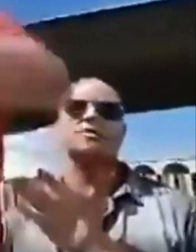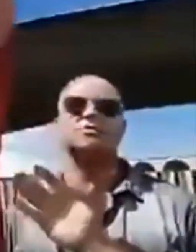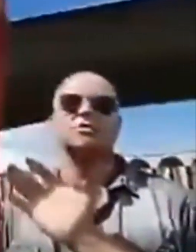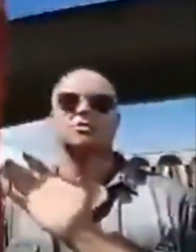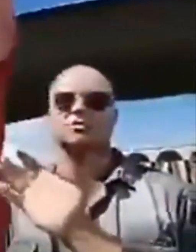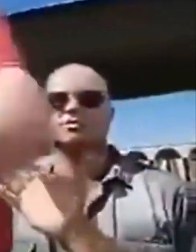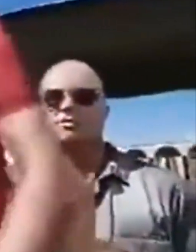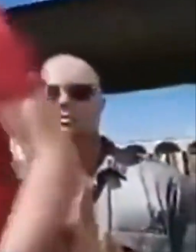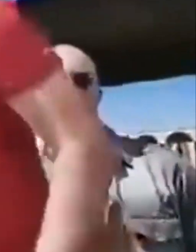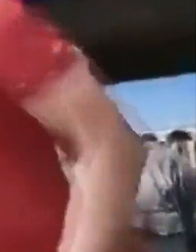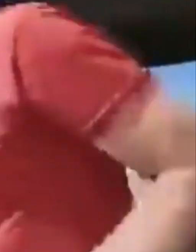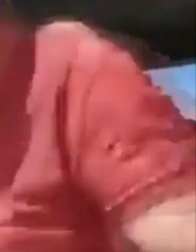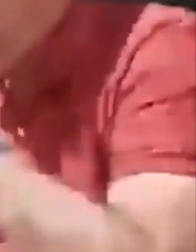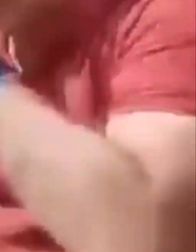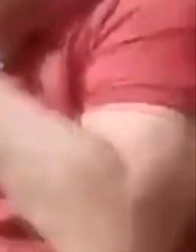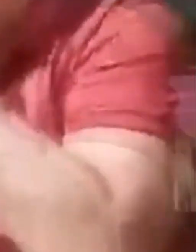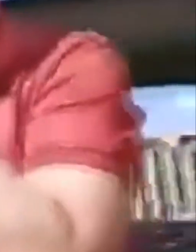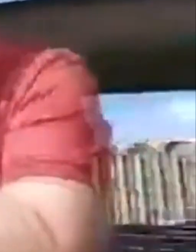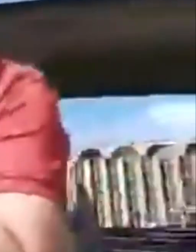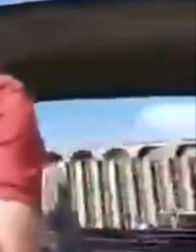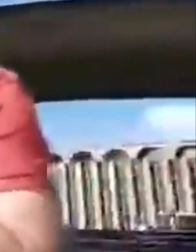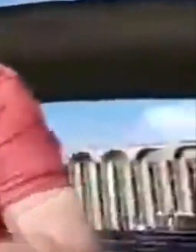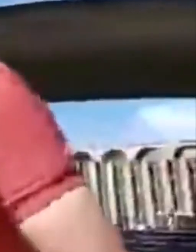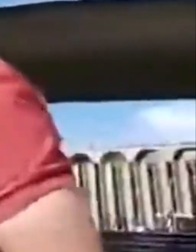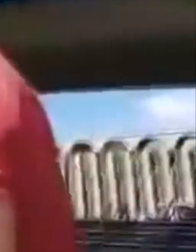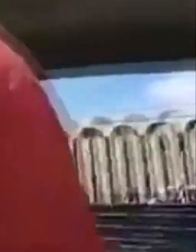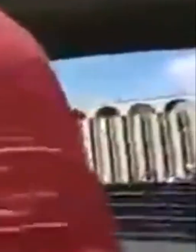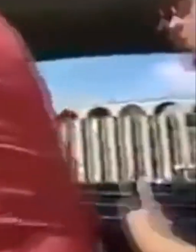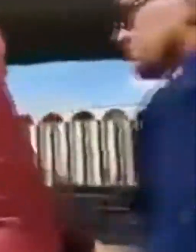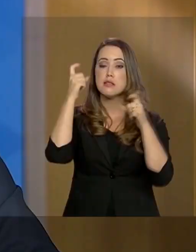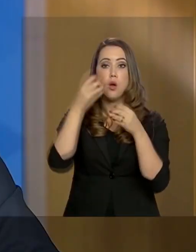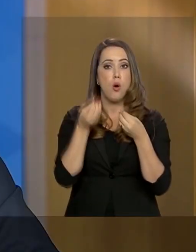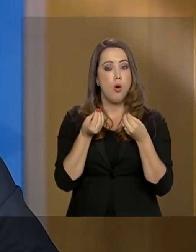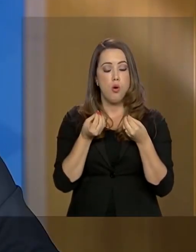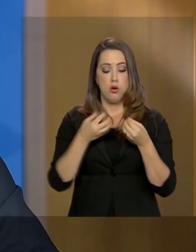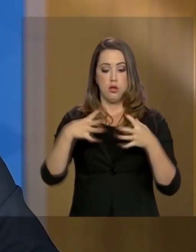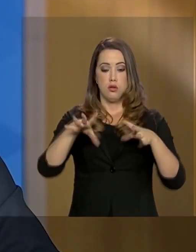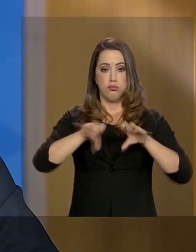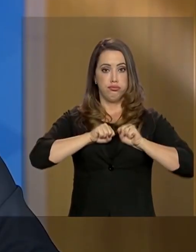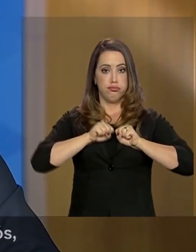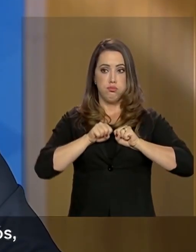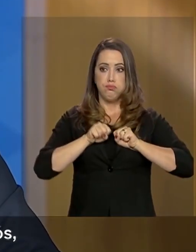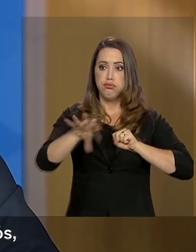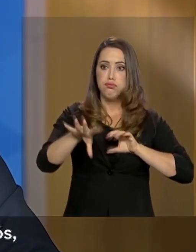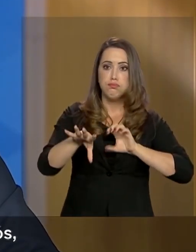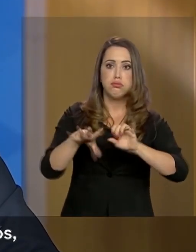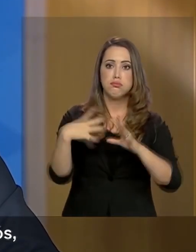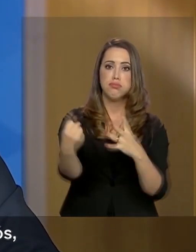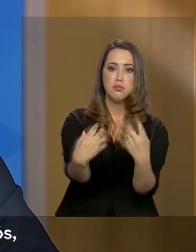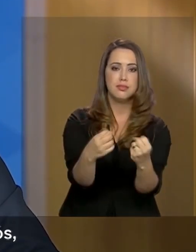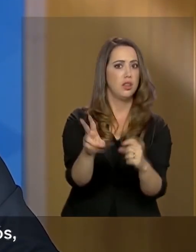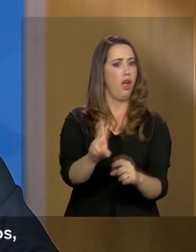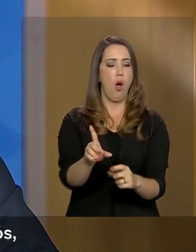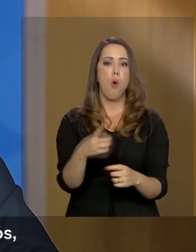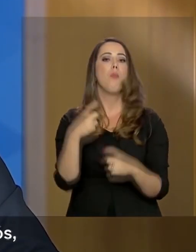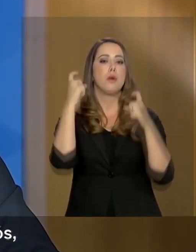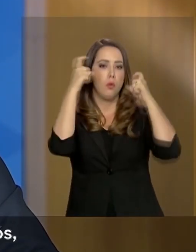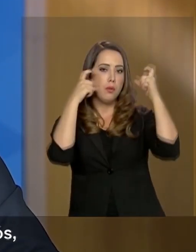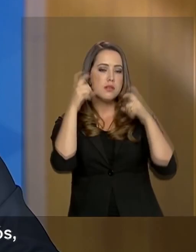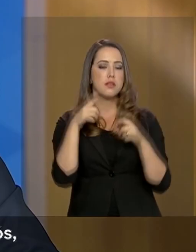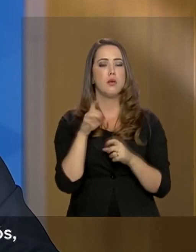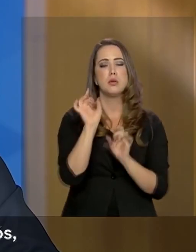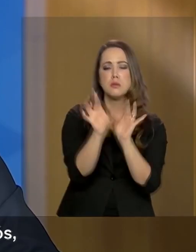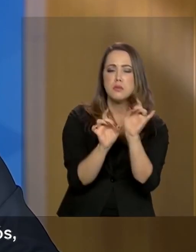consequentemente, os prefeitos também terão que ser investigados, também fazem parte do esquema. E é óbvio que uma CPI que tem